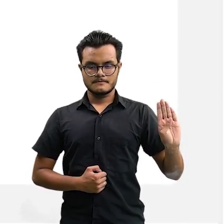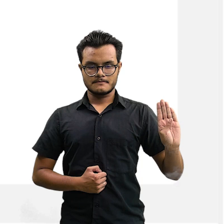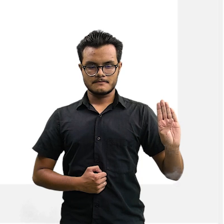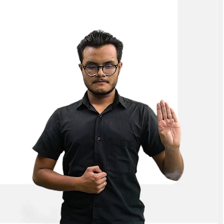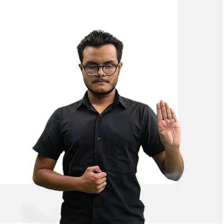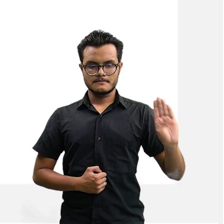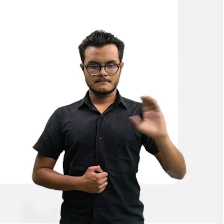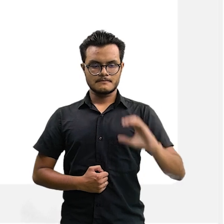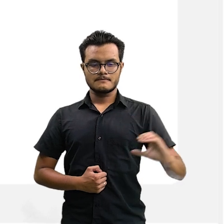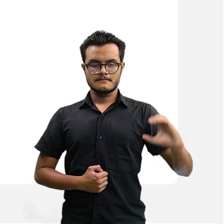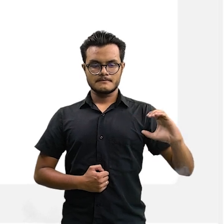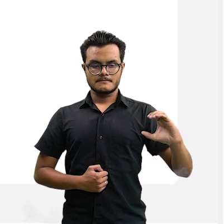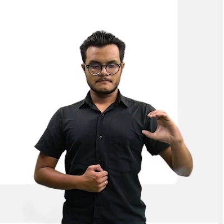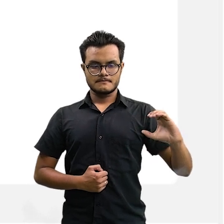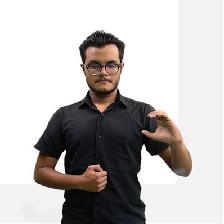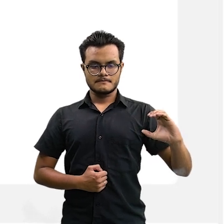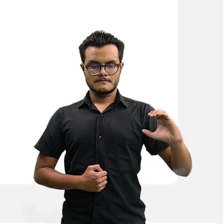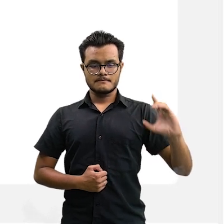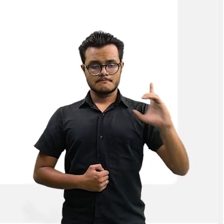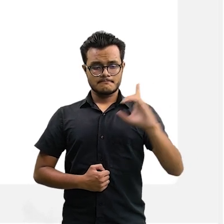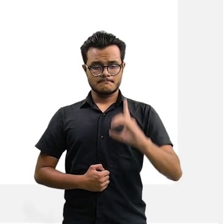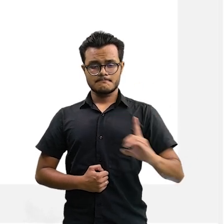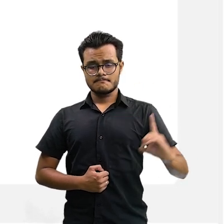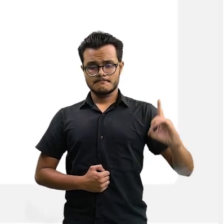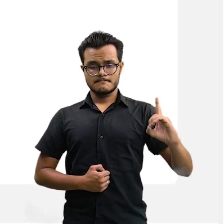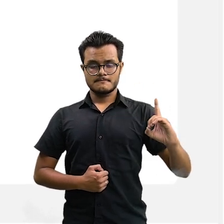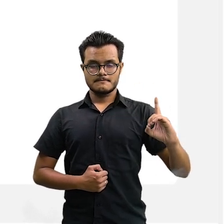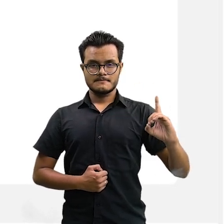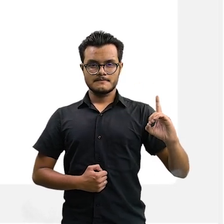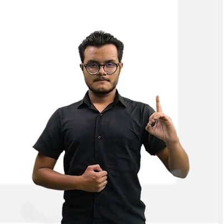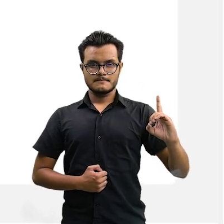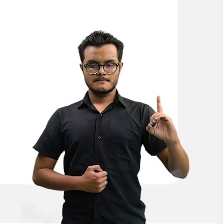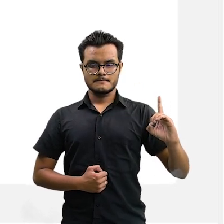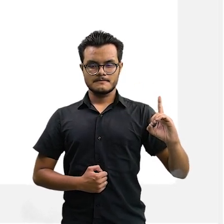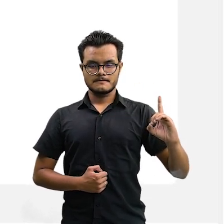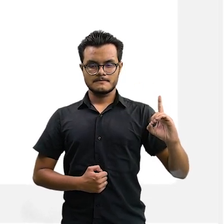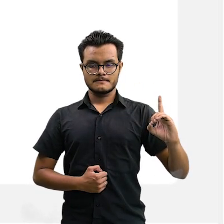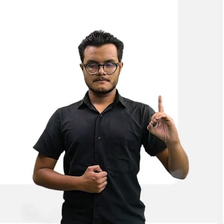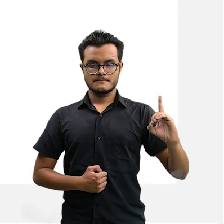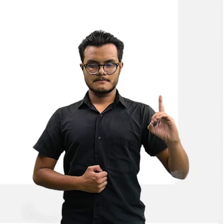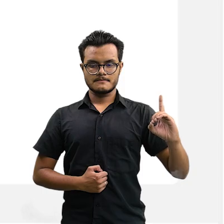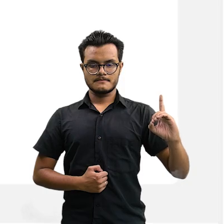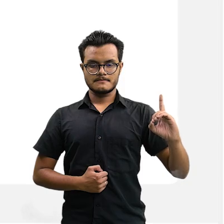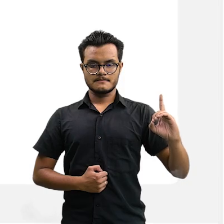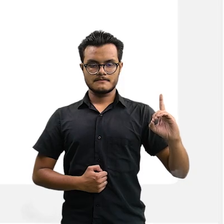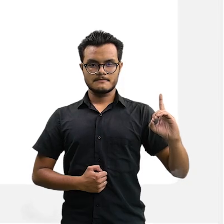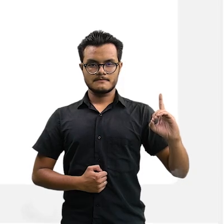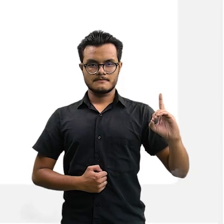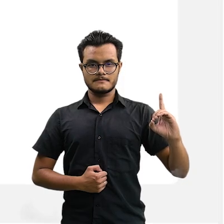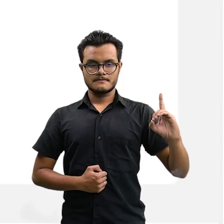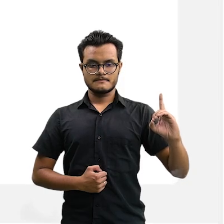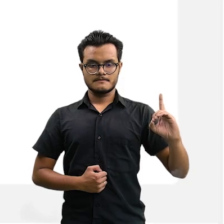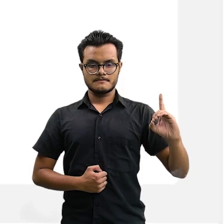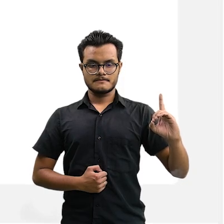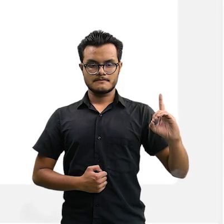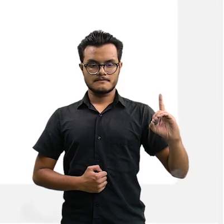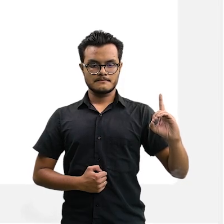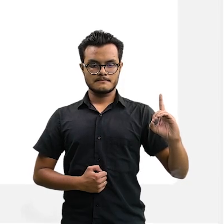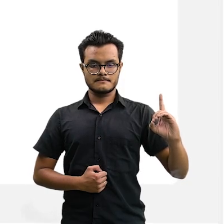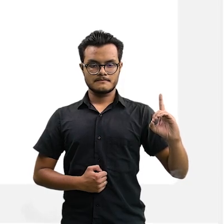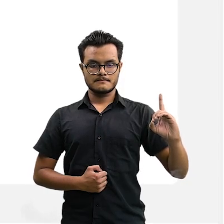brancos. O gás oxigênio é consumido na produção da glicose e os alvéolos pulmonares